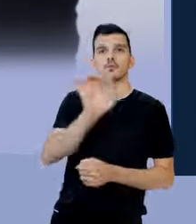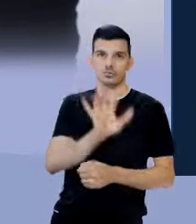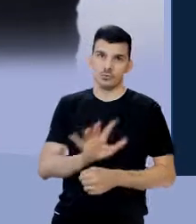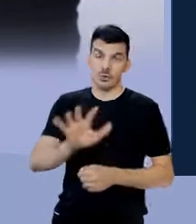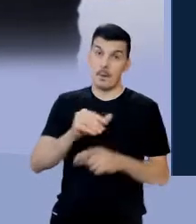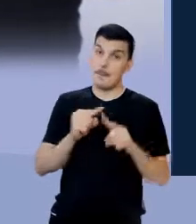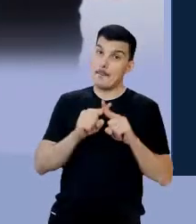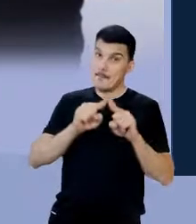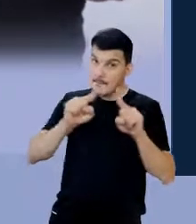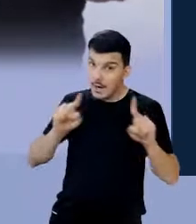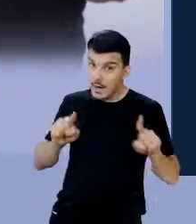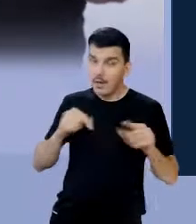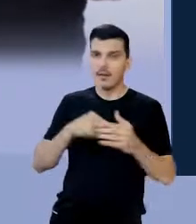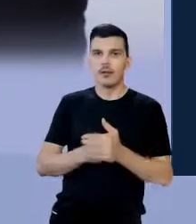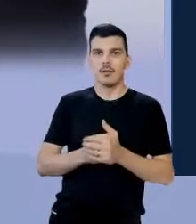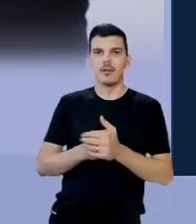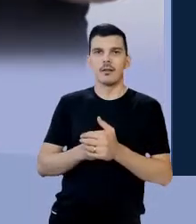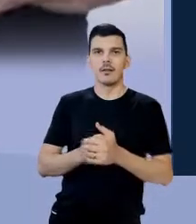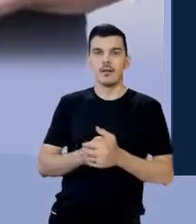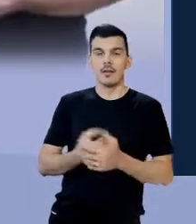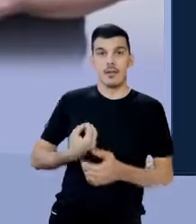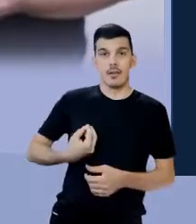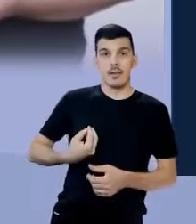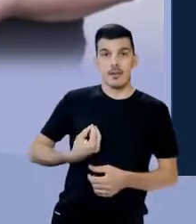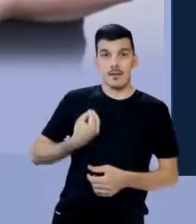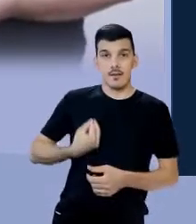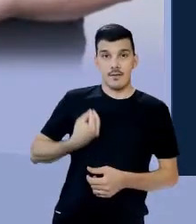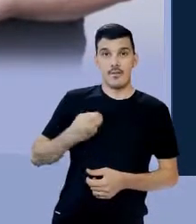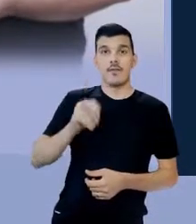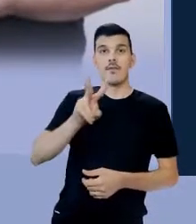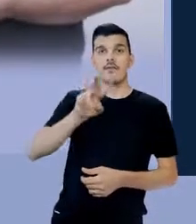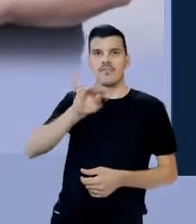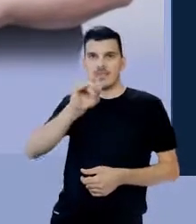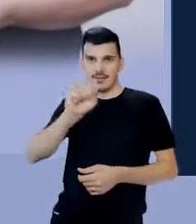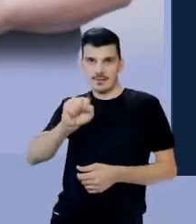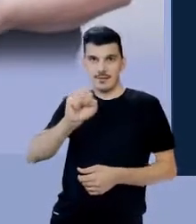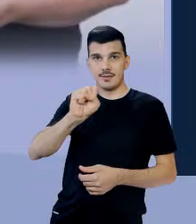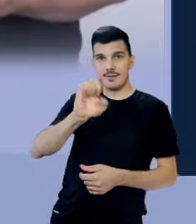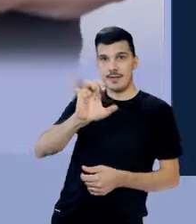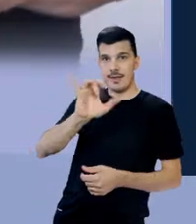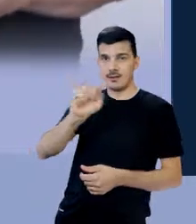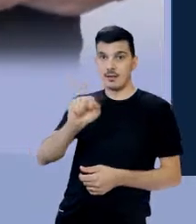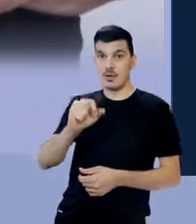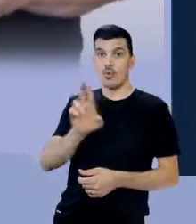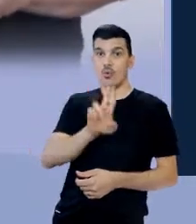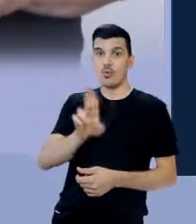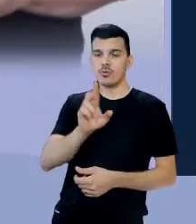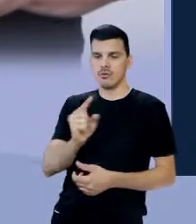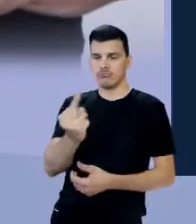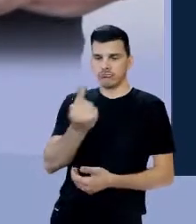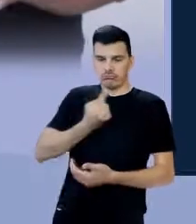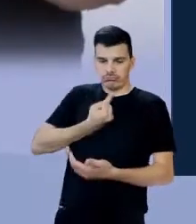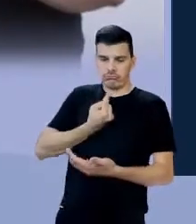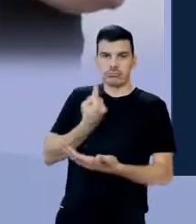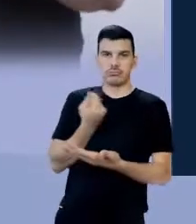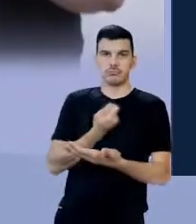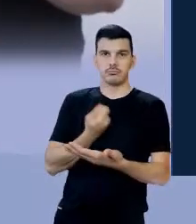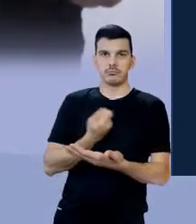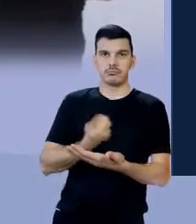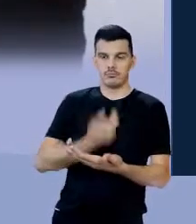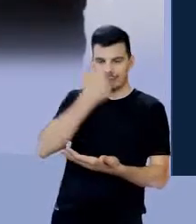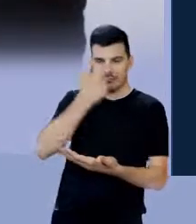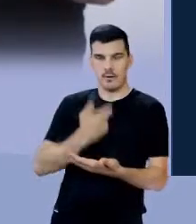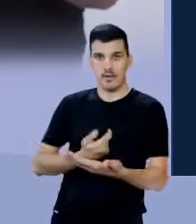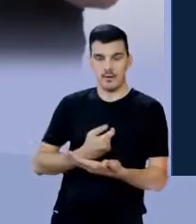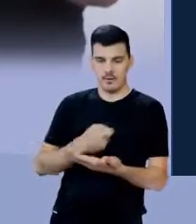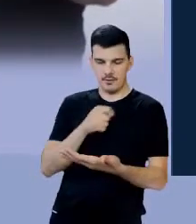em geral. Porém, em Vidas Secas, o autor usa a primeira pessoa. Quem vai contar é